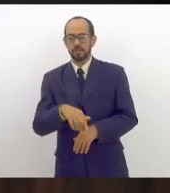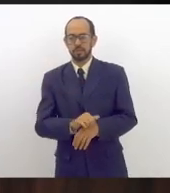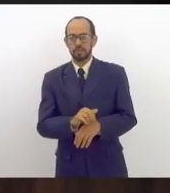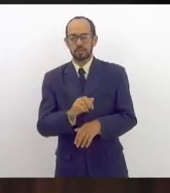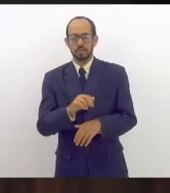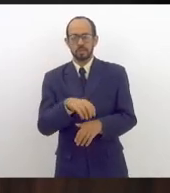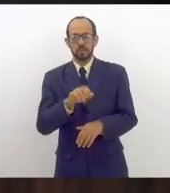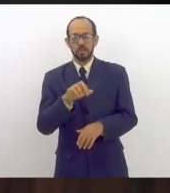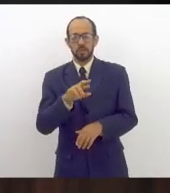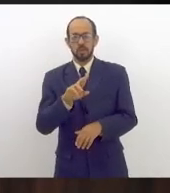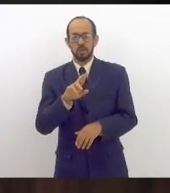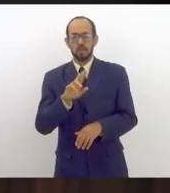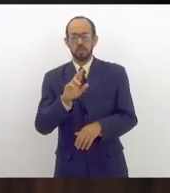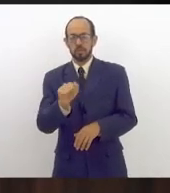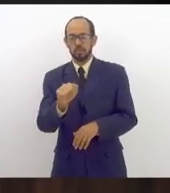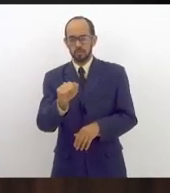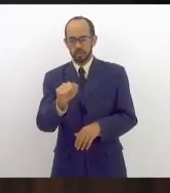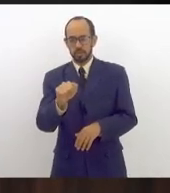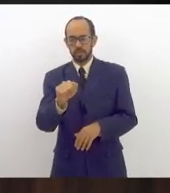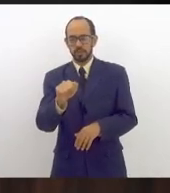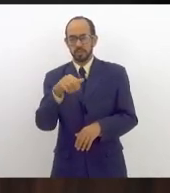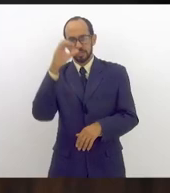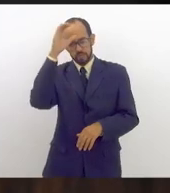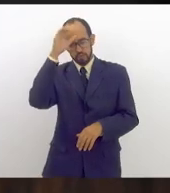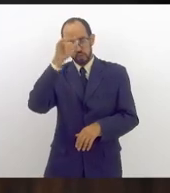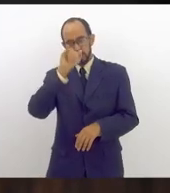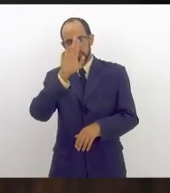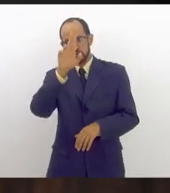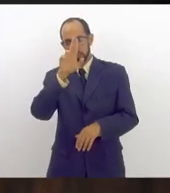Tia Ju, saudade, sempre esperança.